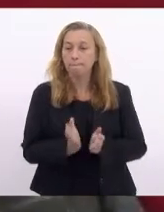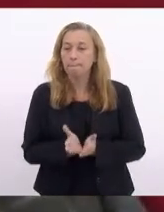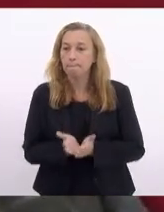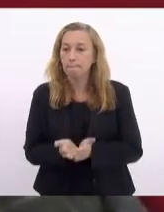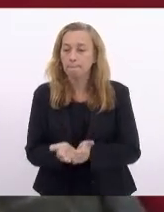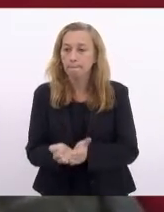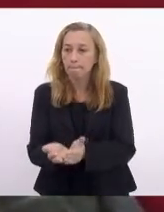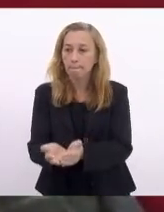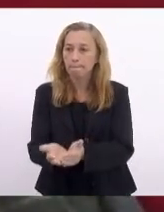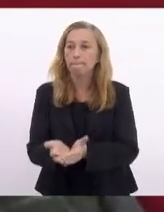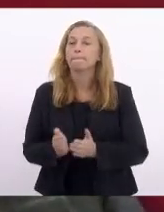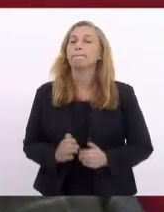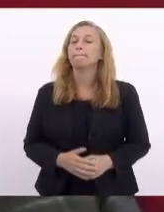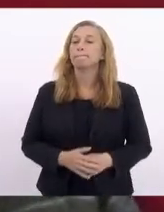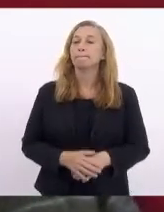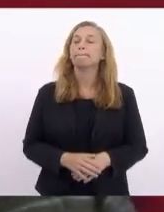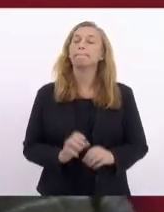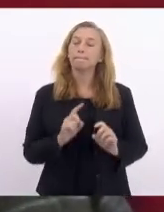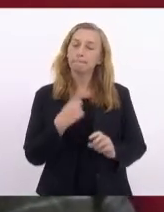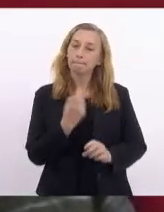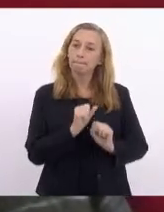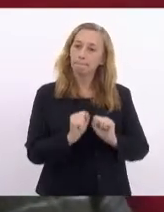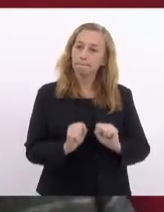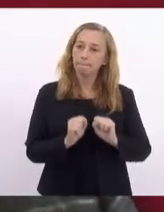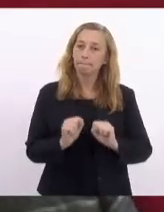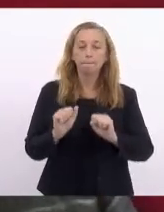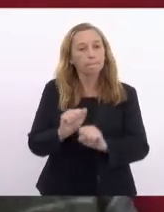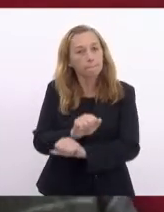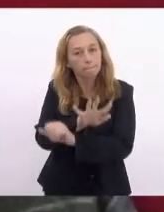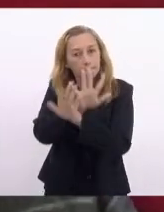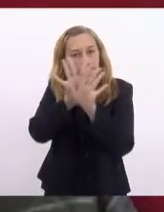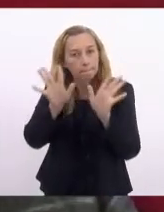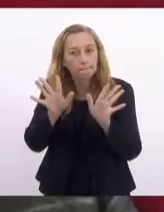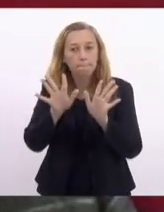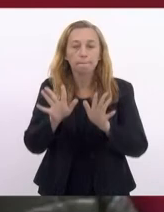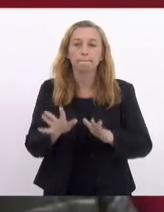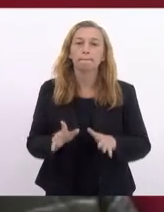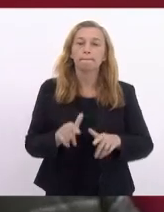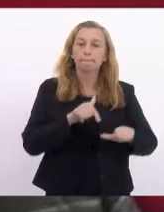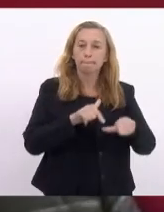Aquaviário, e para que a gente possa ter clareza na